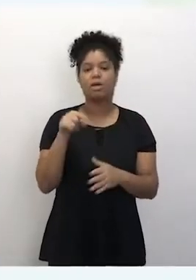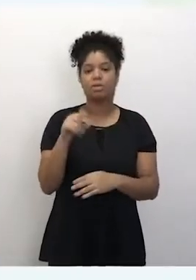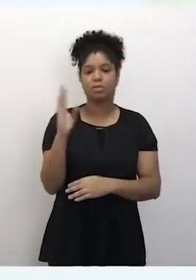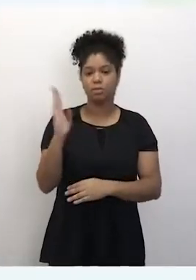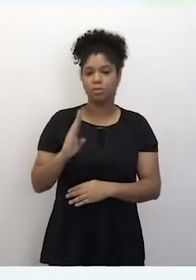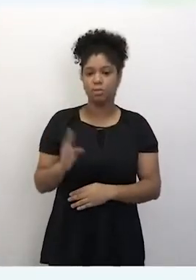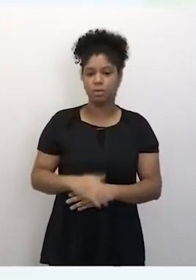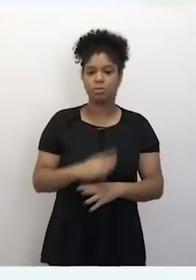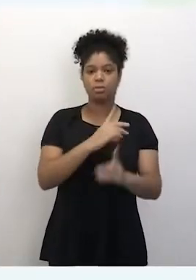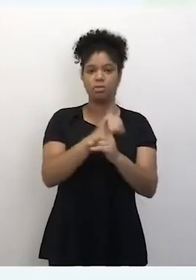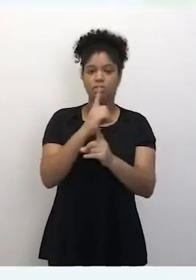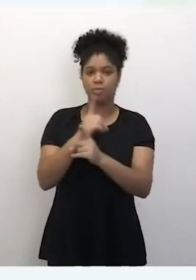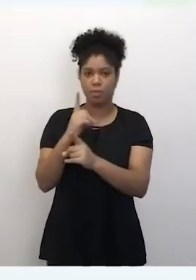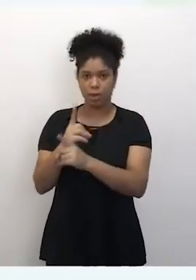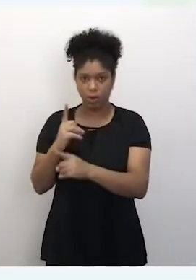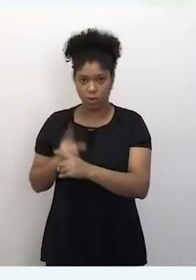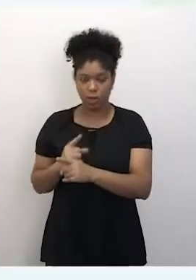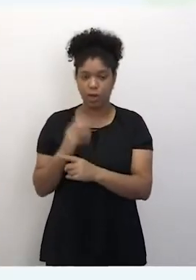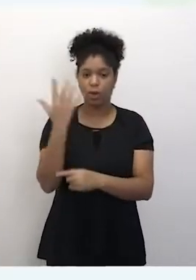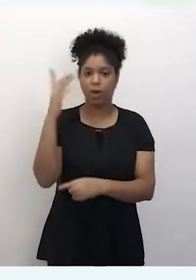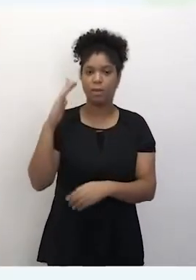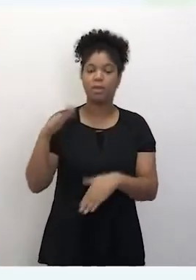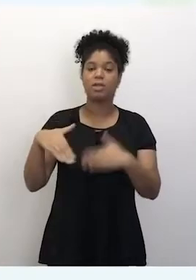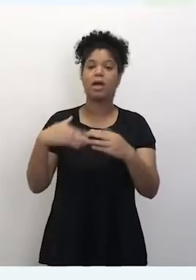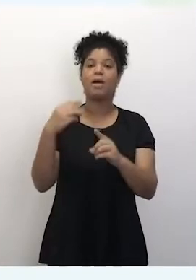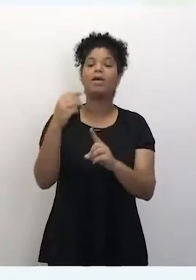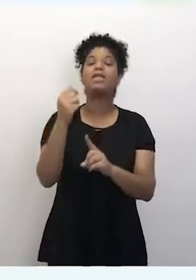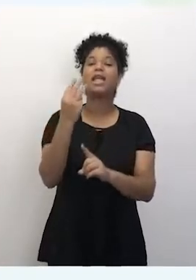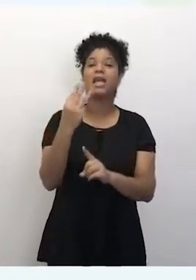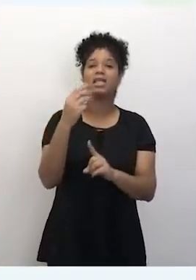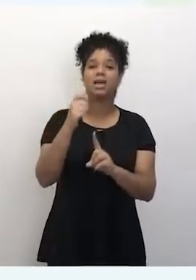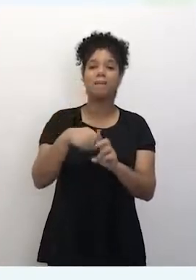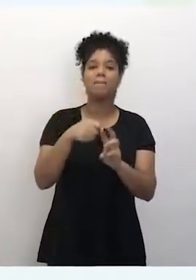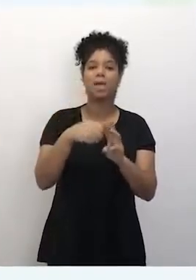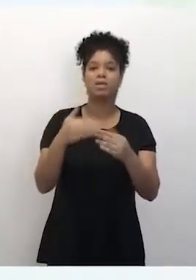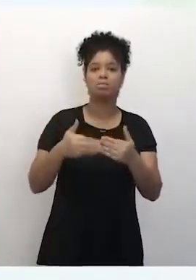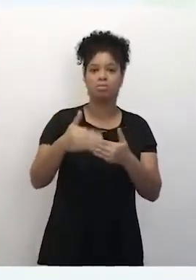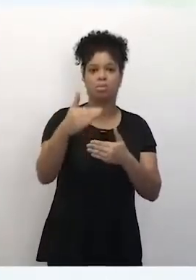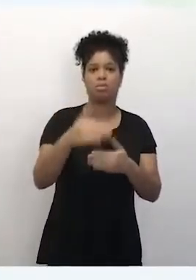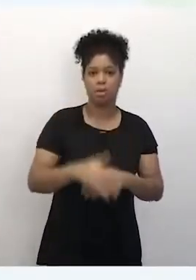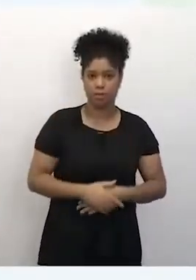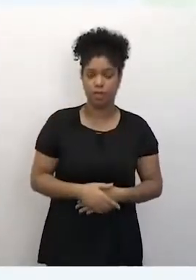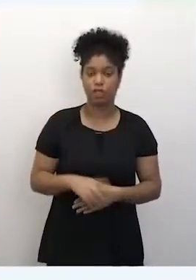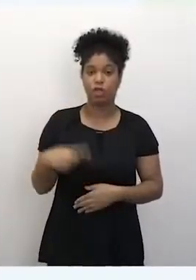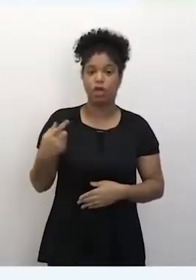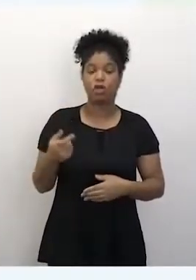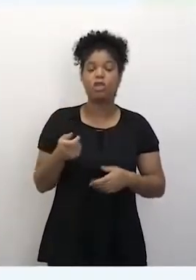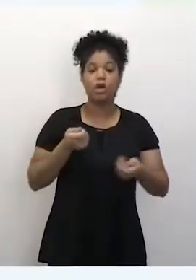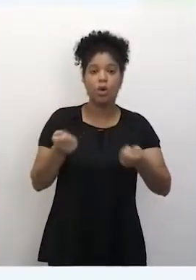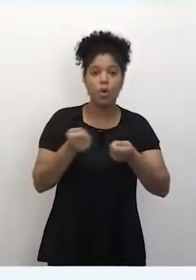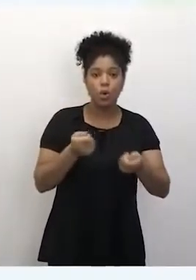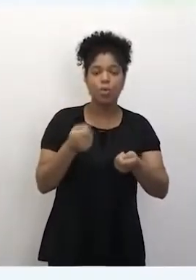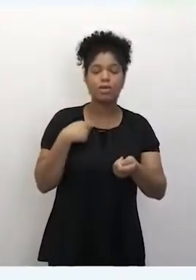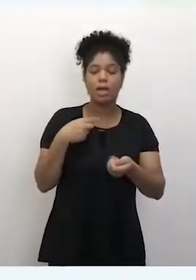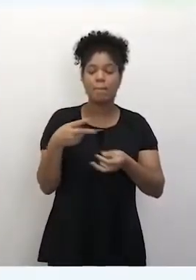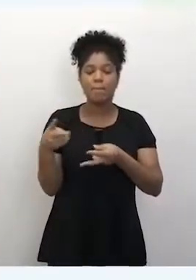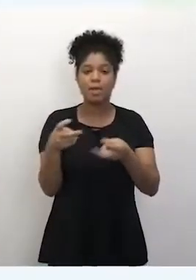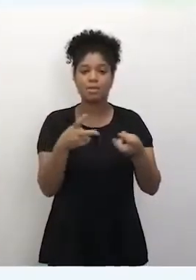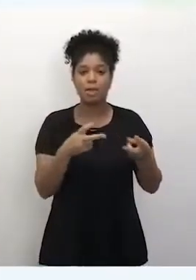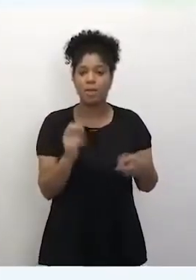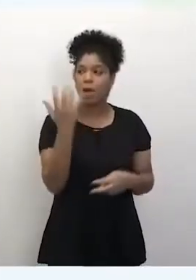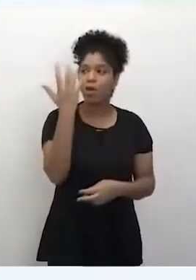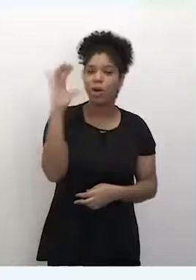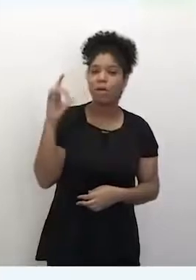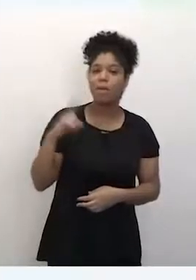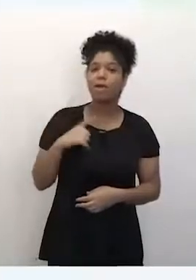de clima por consenso para os próximos 3 meses. Para as atividades operacionais de previsão de tempo e clima, há o auxílio